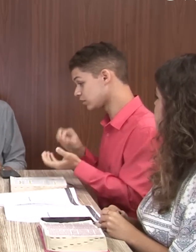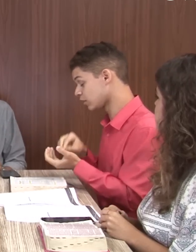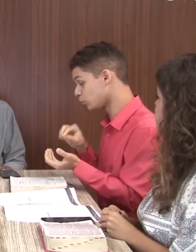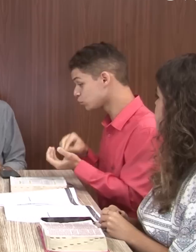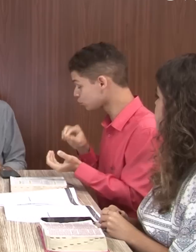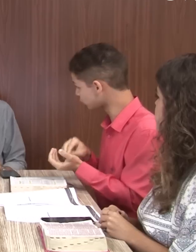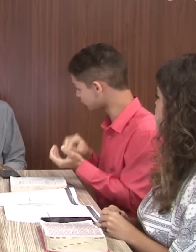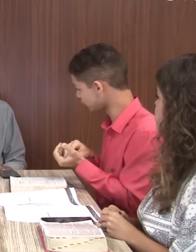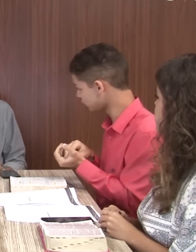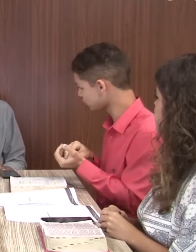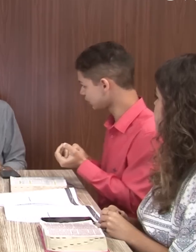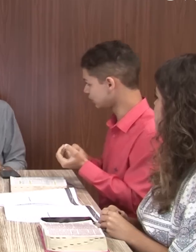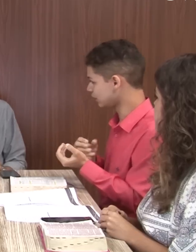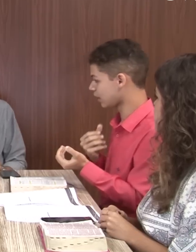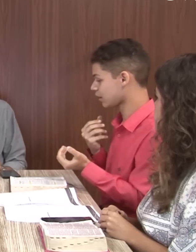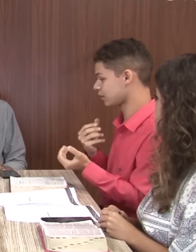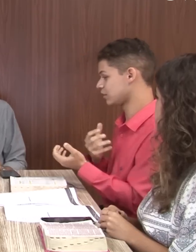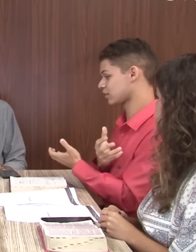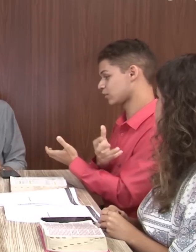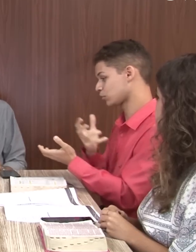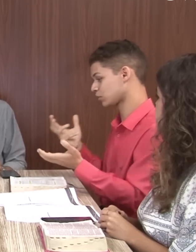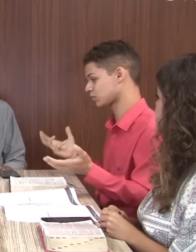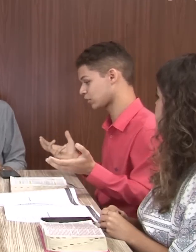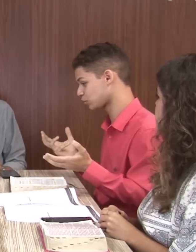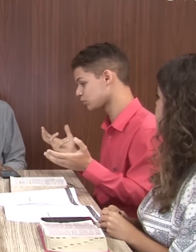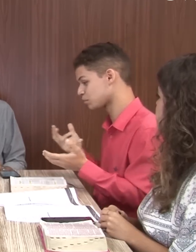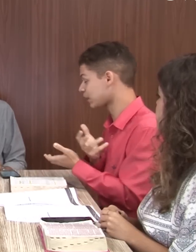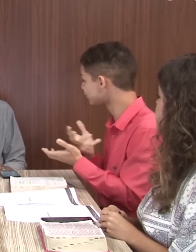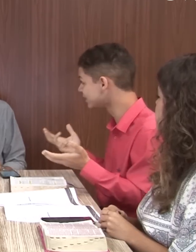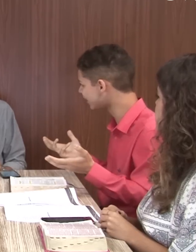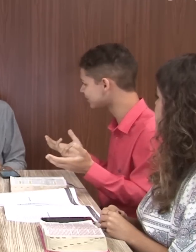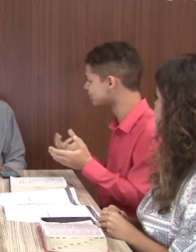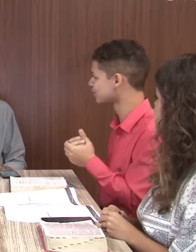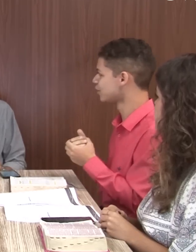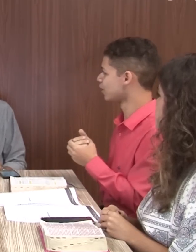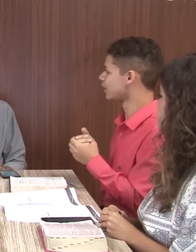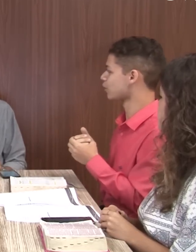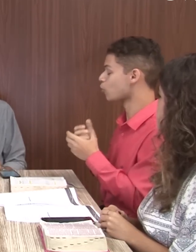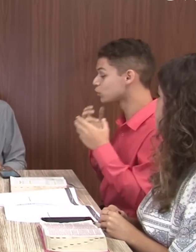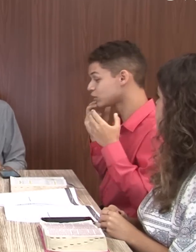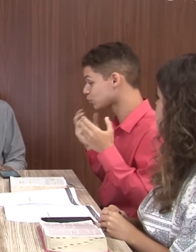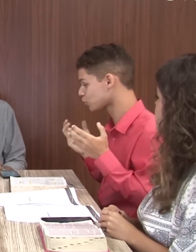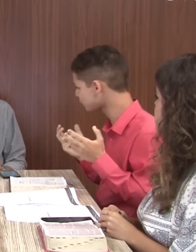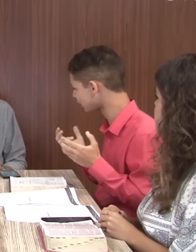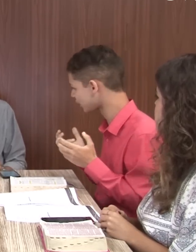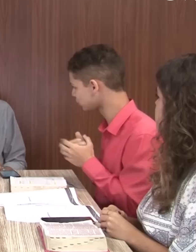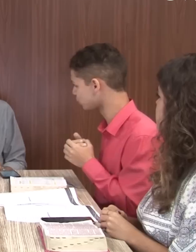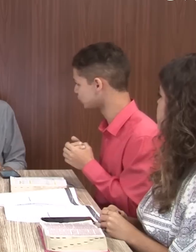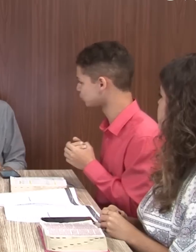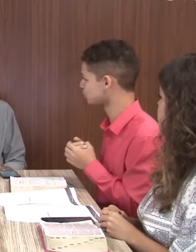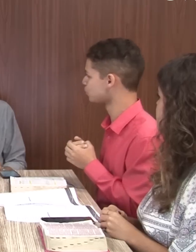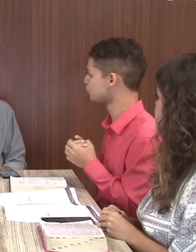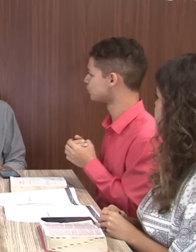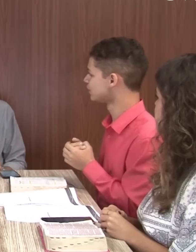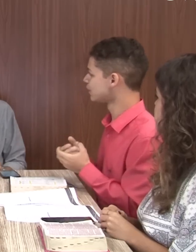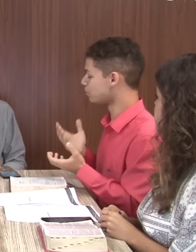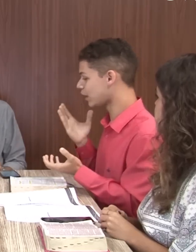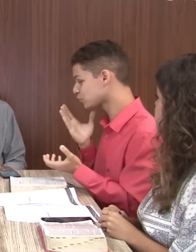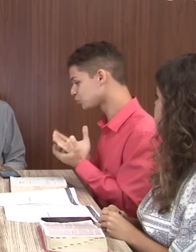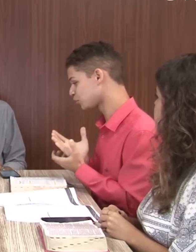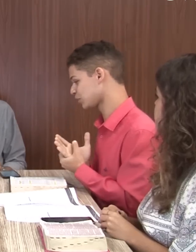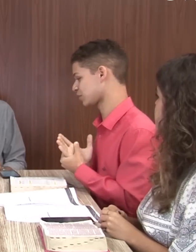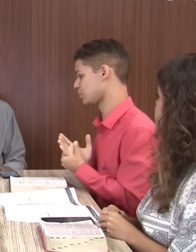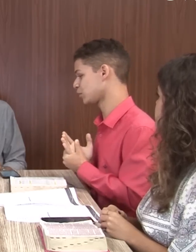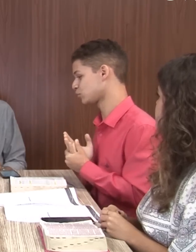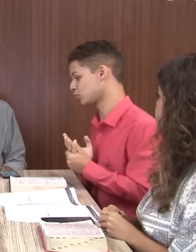o testemunho de vocês irá deixar as outras nações maravilhadas como que Deus tem operado por meio desse povo.